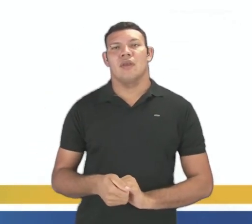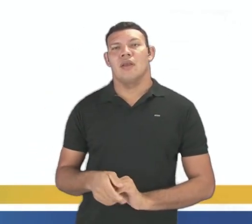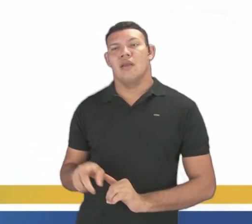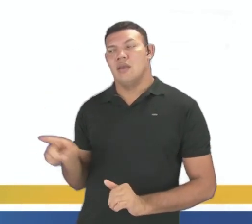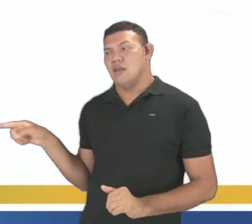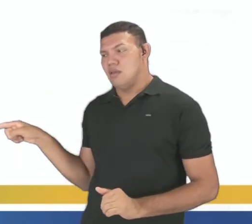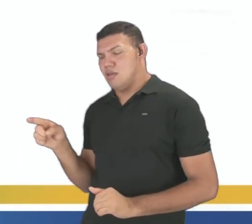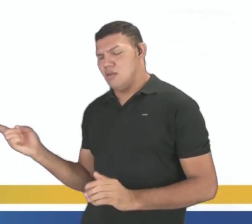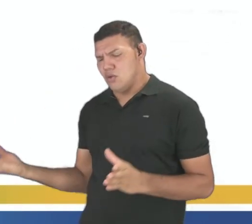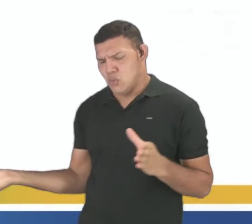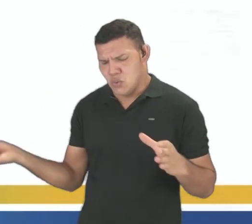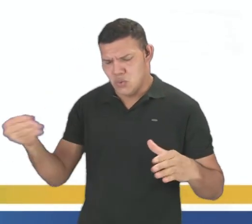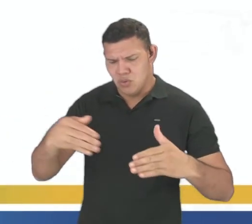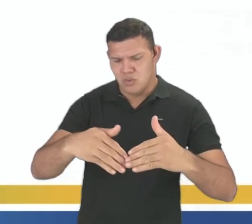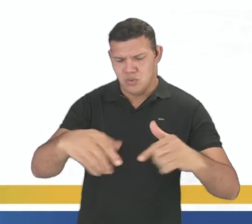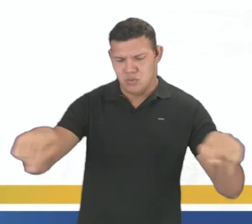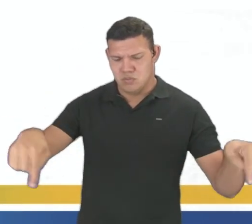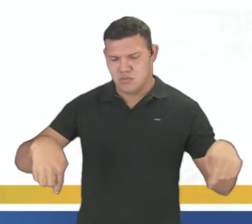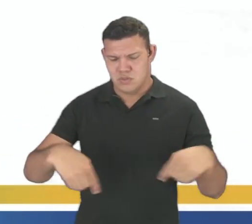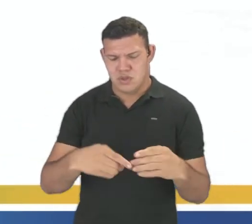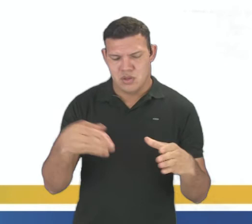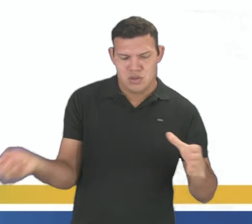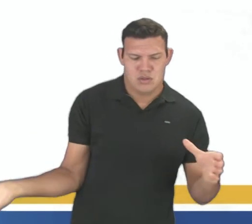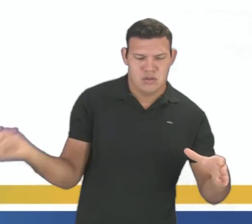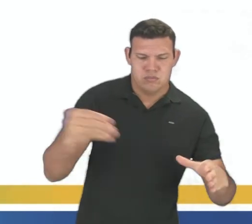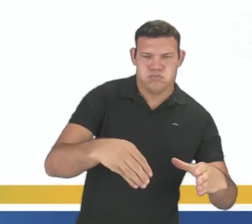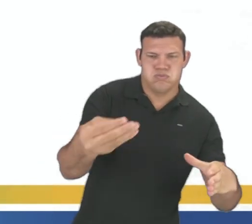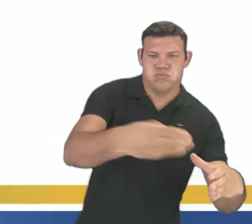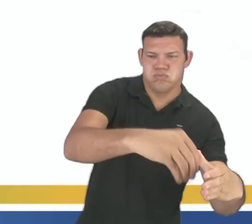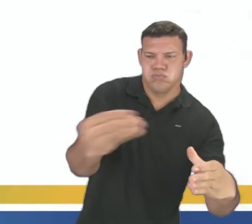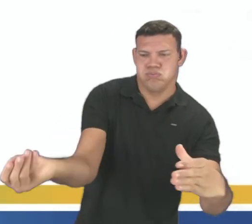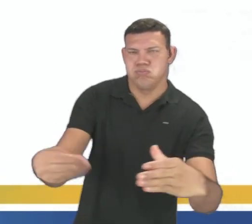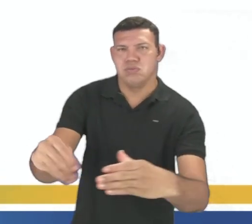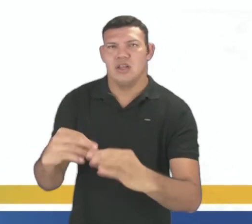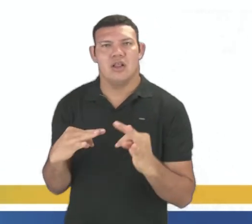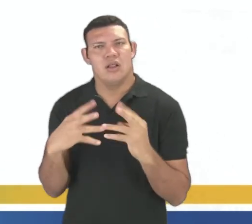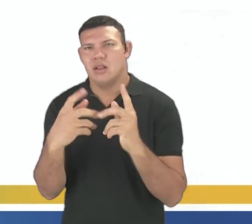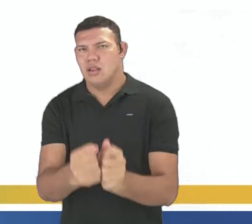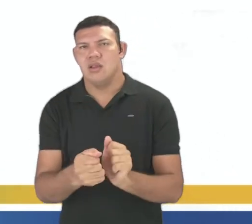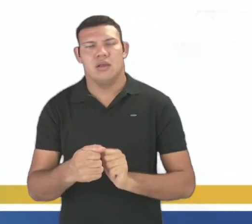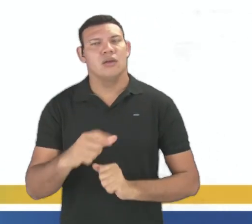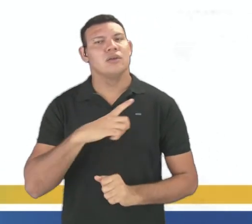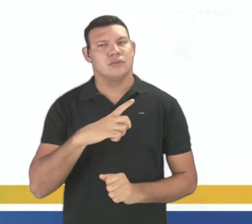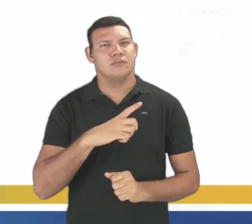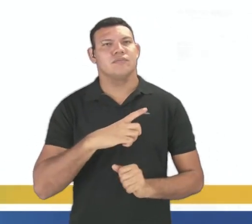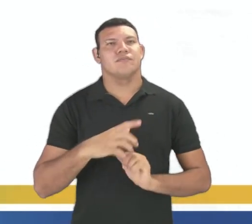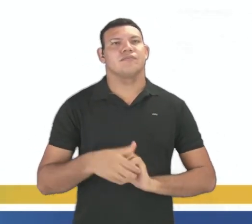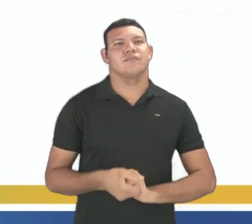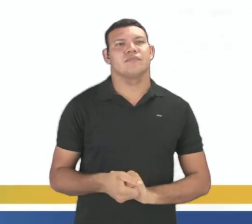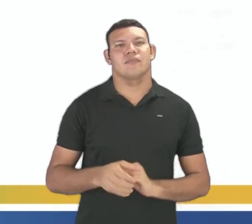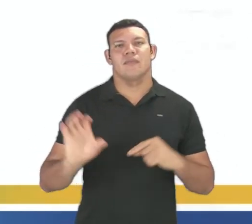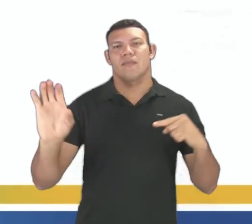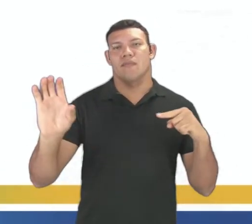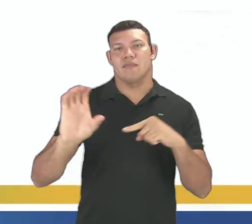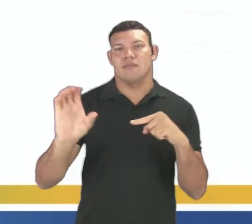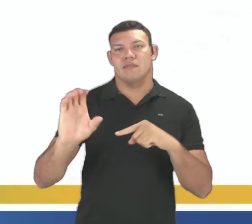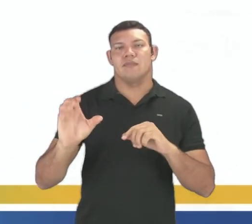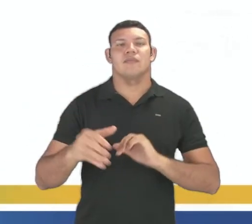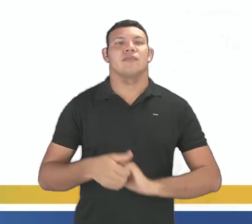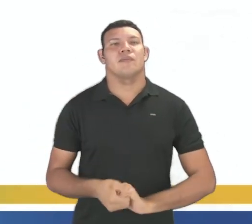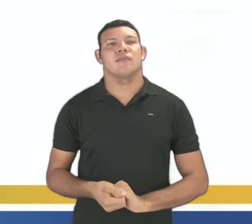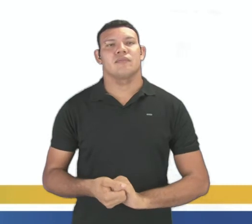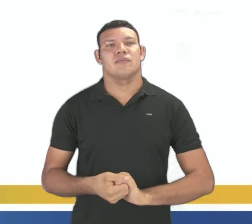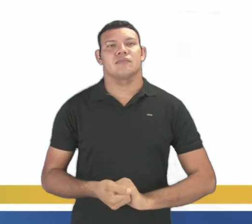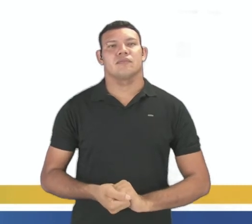na caixa, todas as coisas que ela tinha. Letra C. We went this